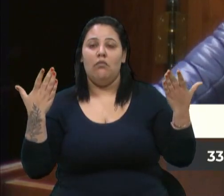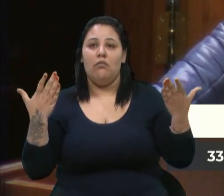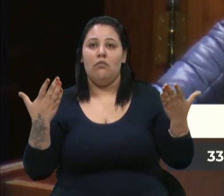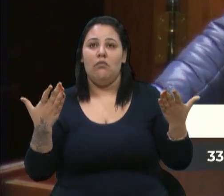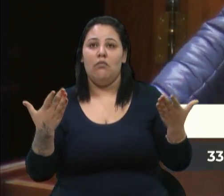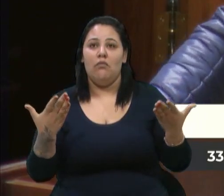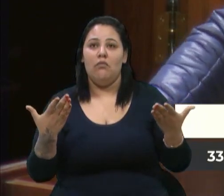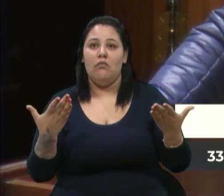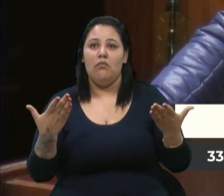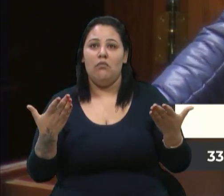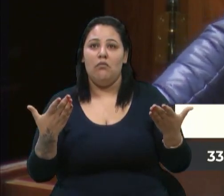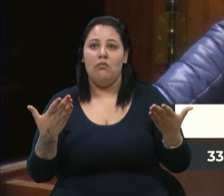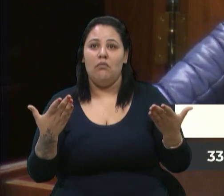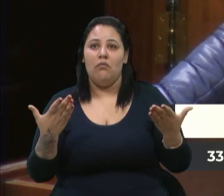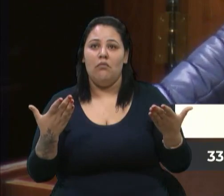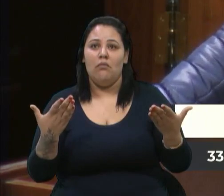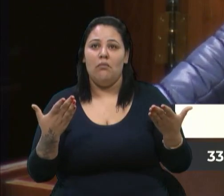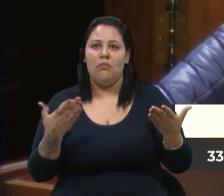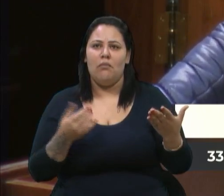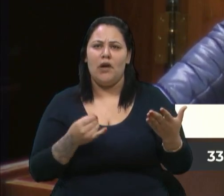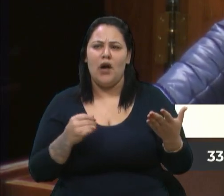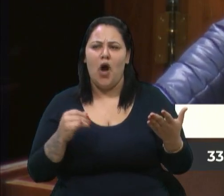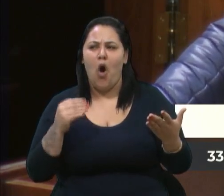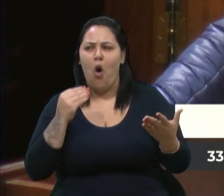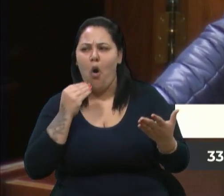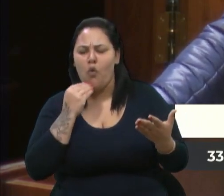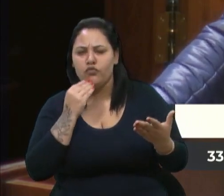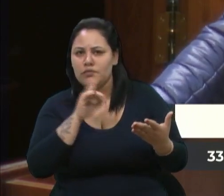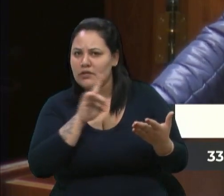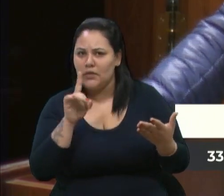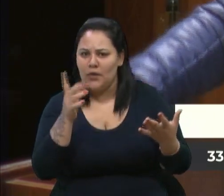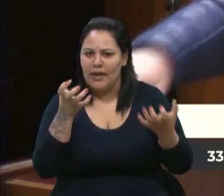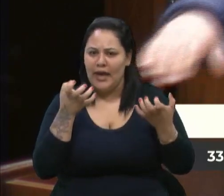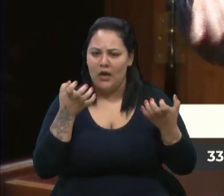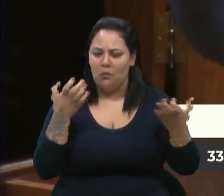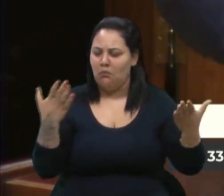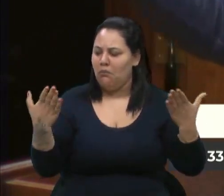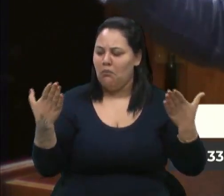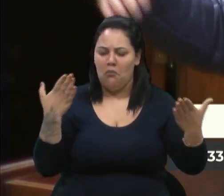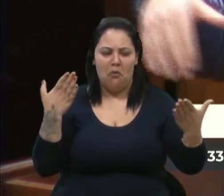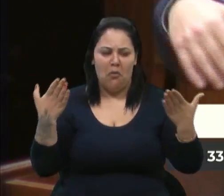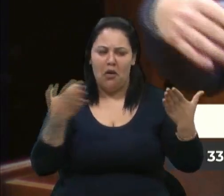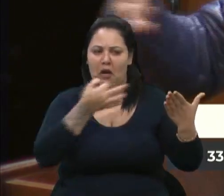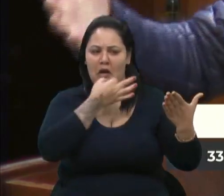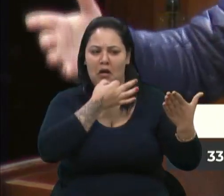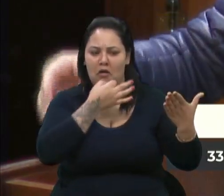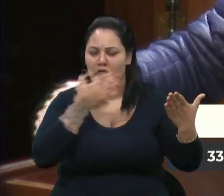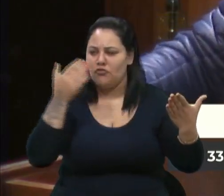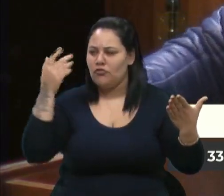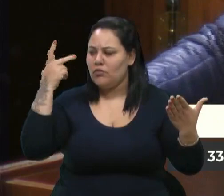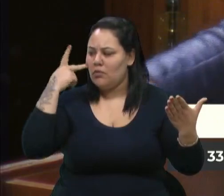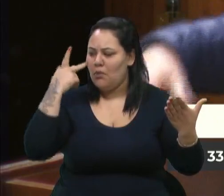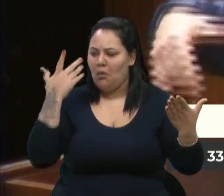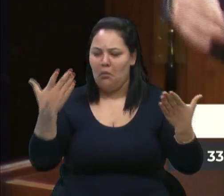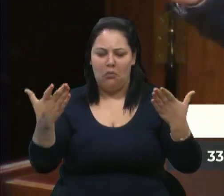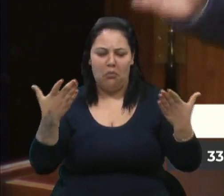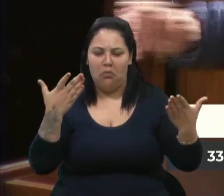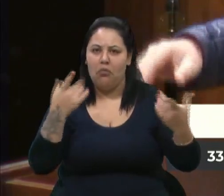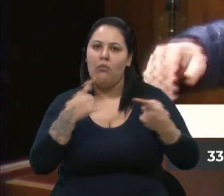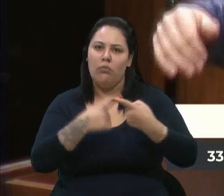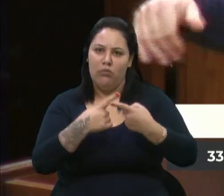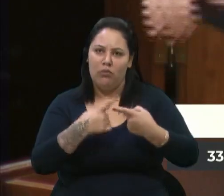E aí, obviamente que eu não quero comparar Caxias com São Paulo, não dá para comparar nenhuma cidade com São Paulo, até porque a dimensão de São Paulo